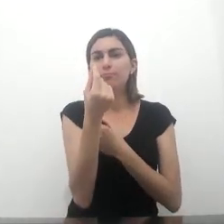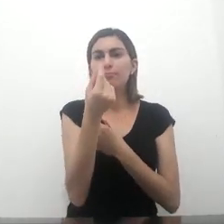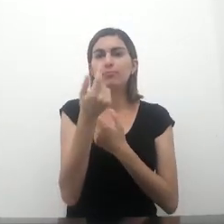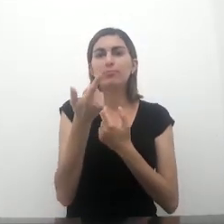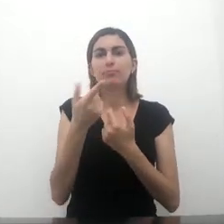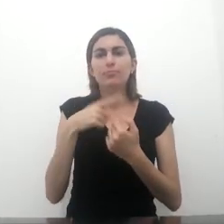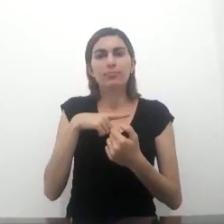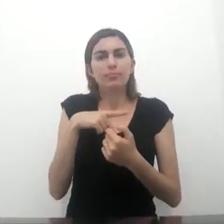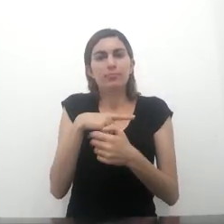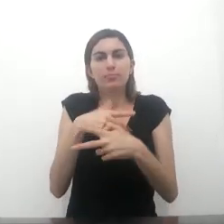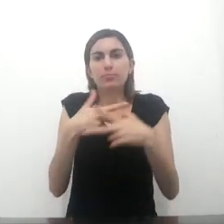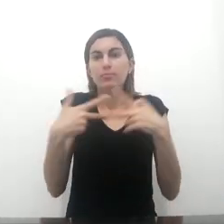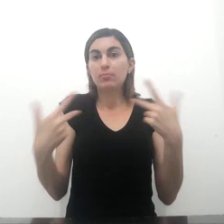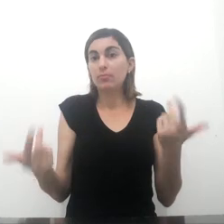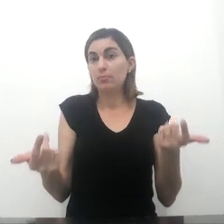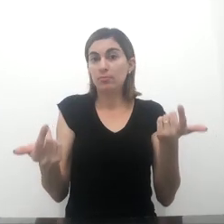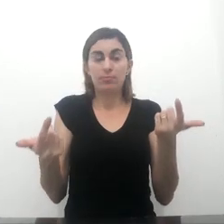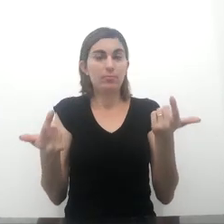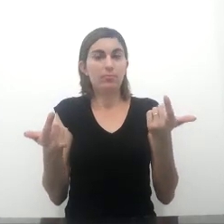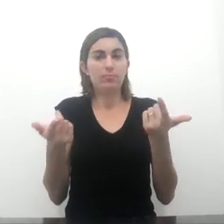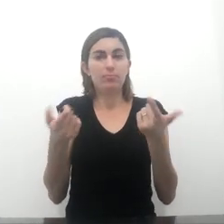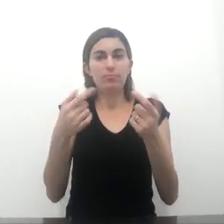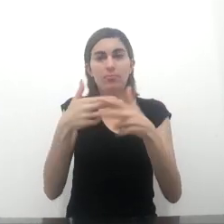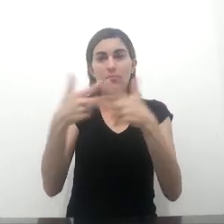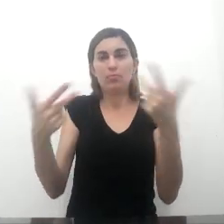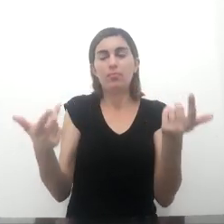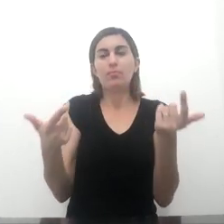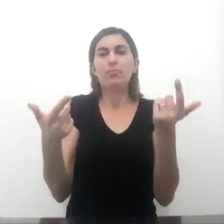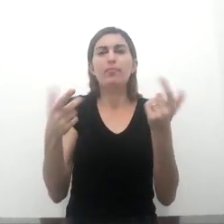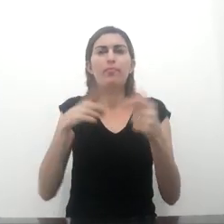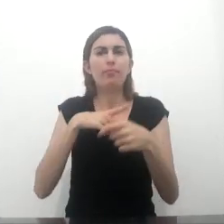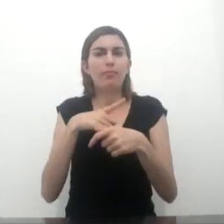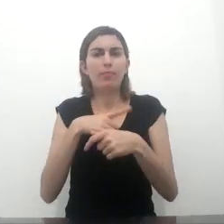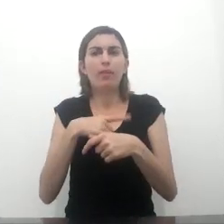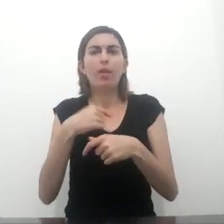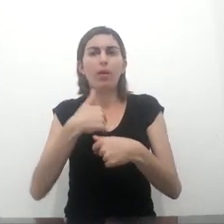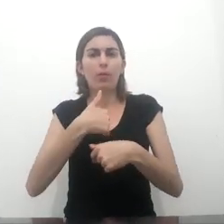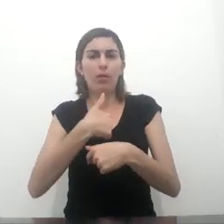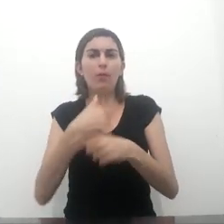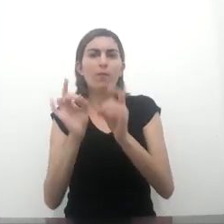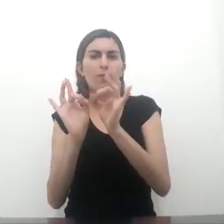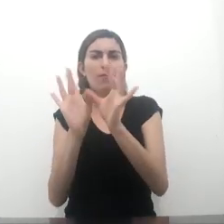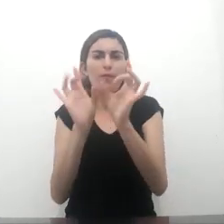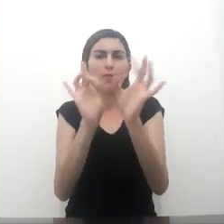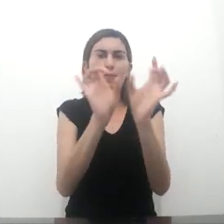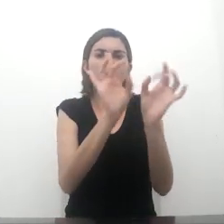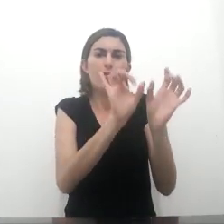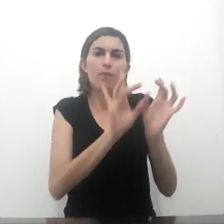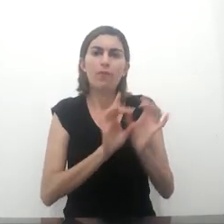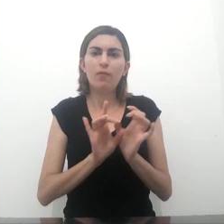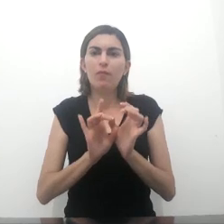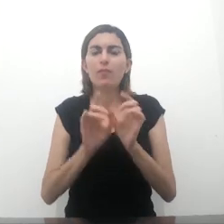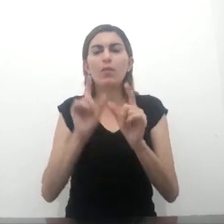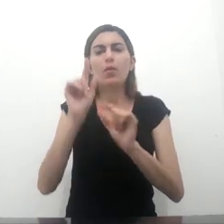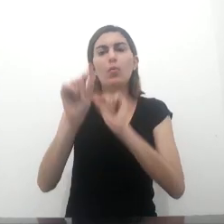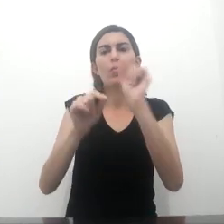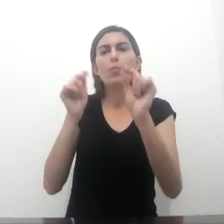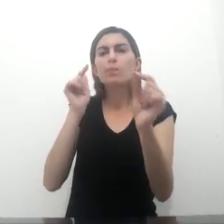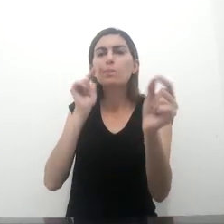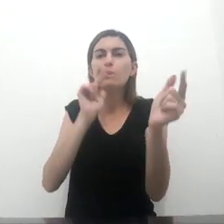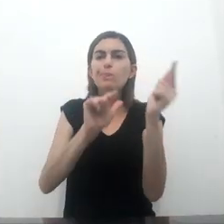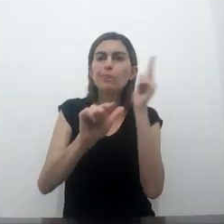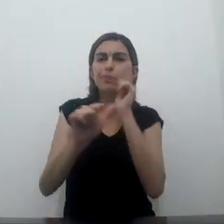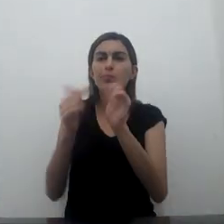se eu tenho alguma coisa, tipo um produto, e eu vendo esse produto, o que